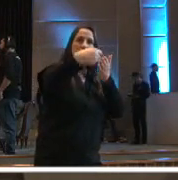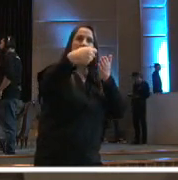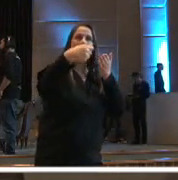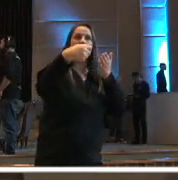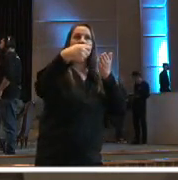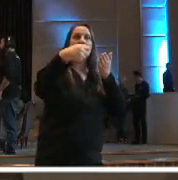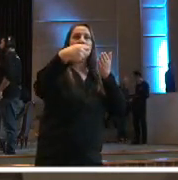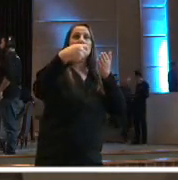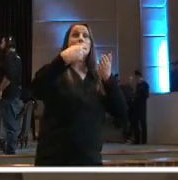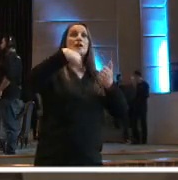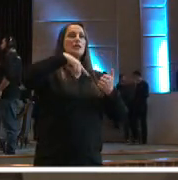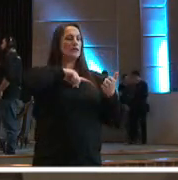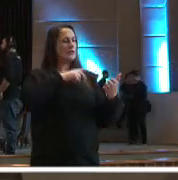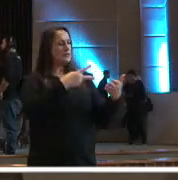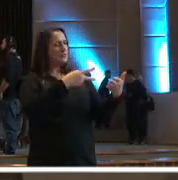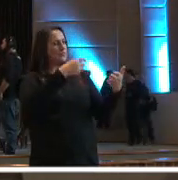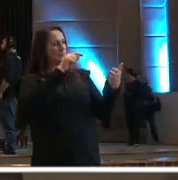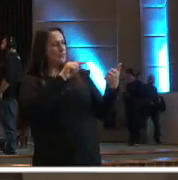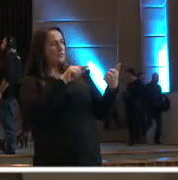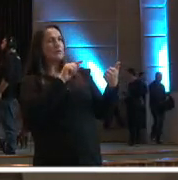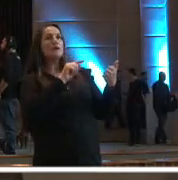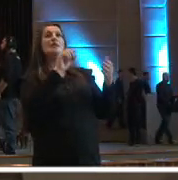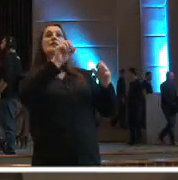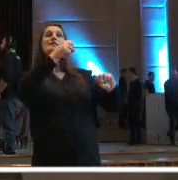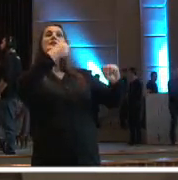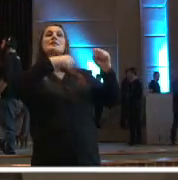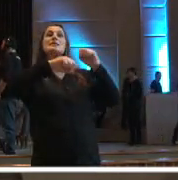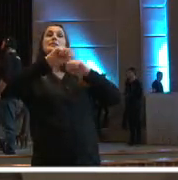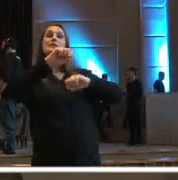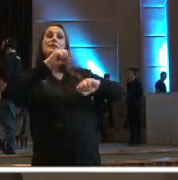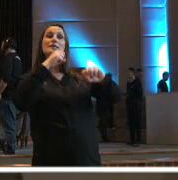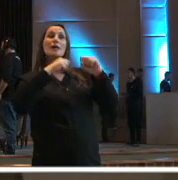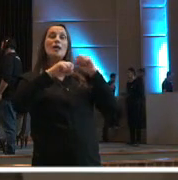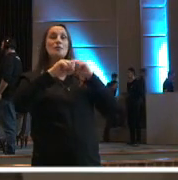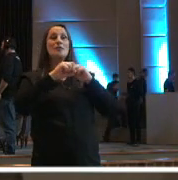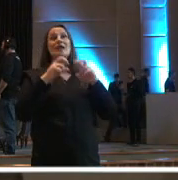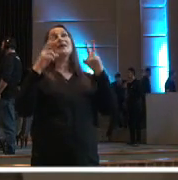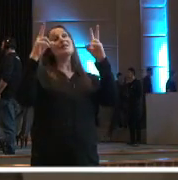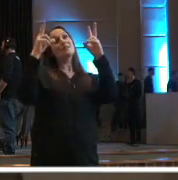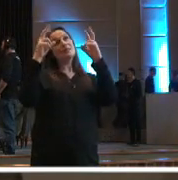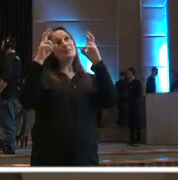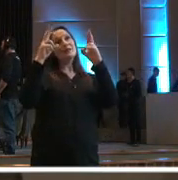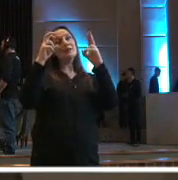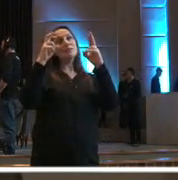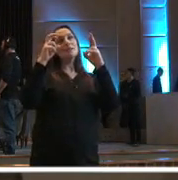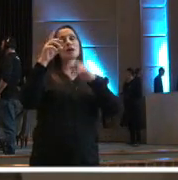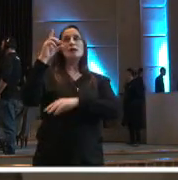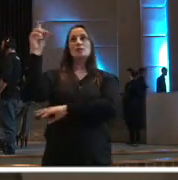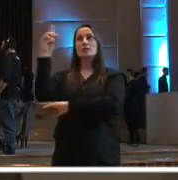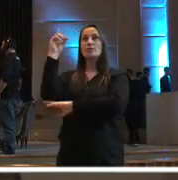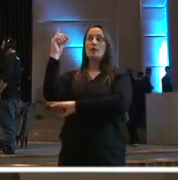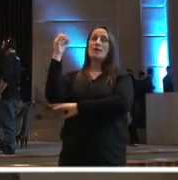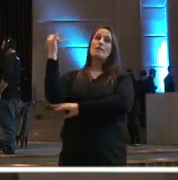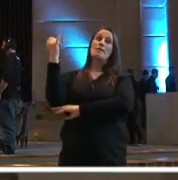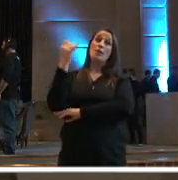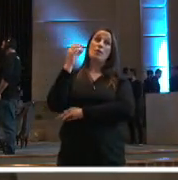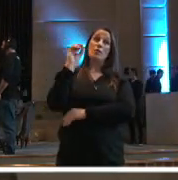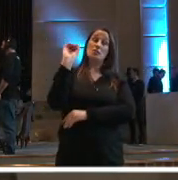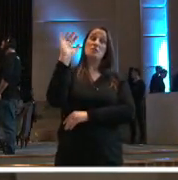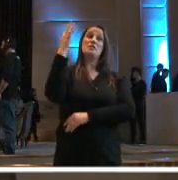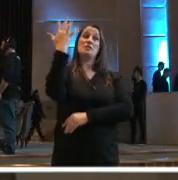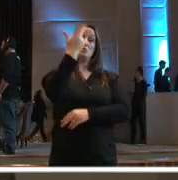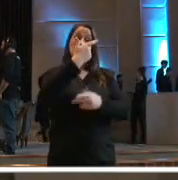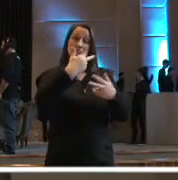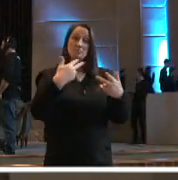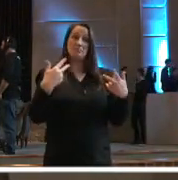nós temos olhado então para esses salmos que têm esses títulos que Davi diz, olha, estava acontecendo isso.